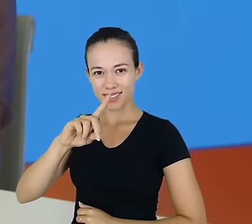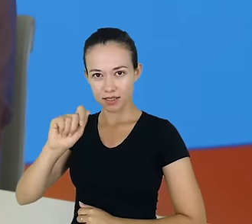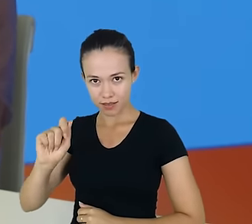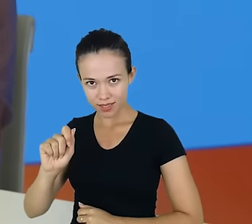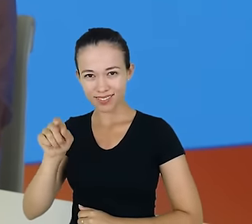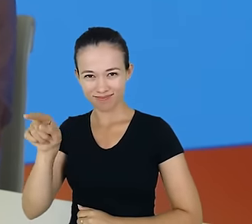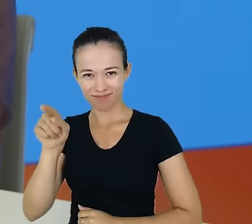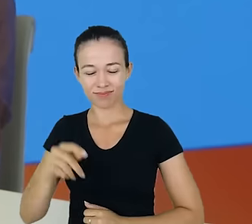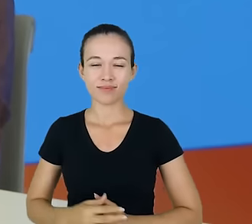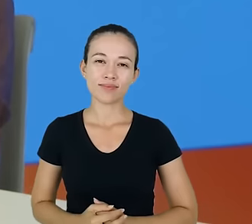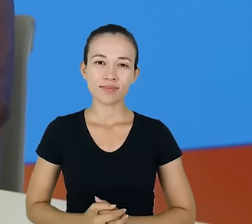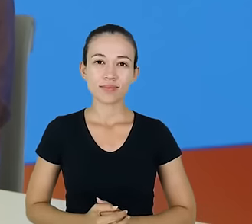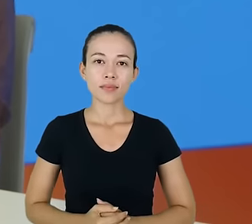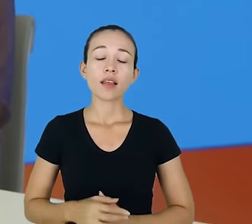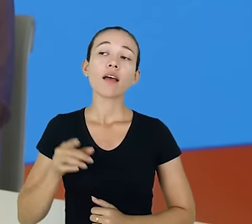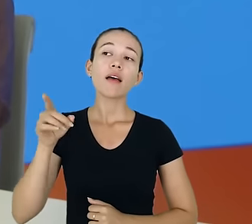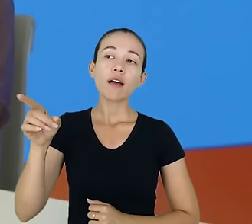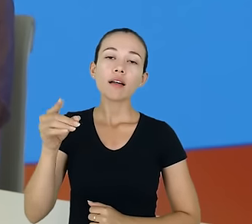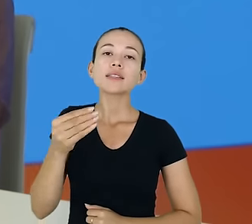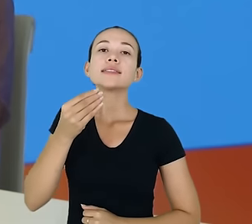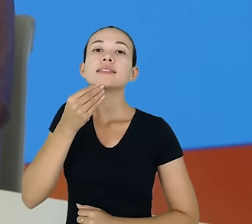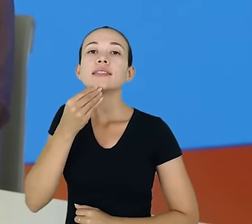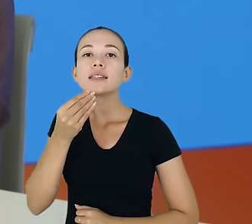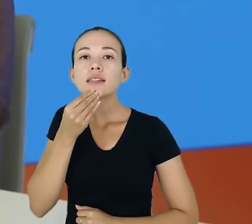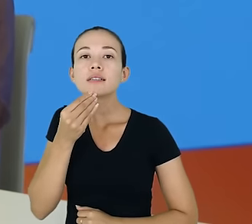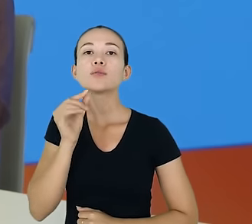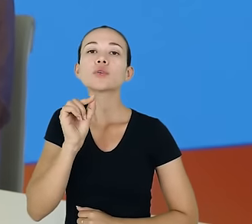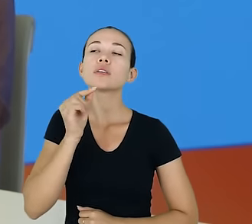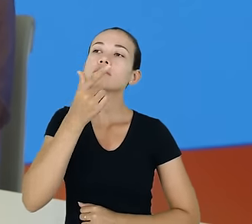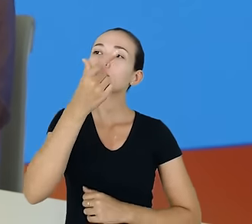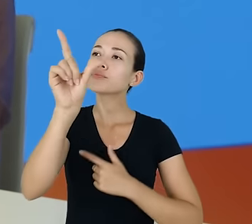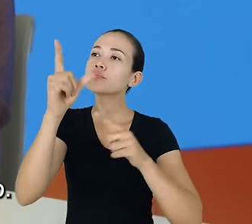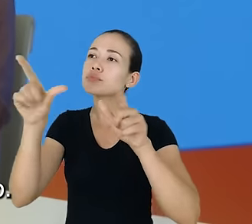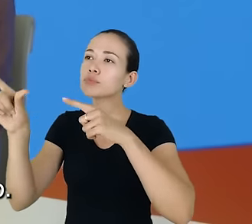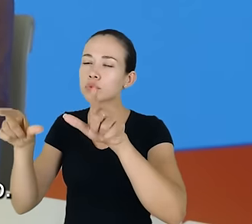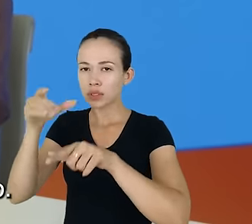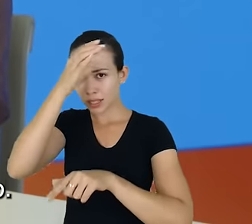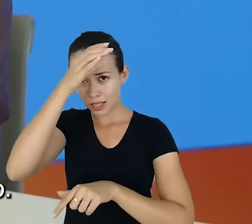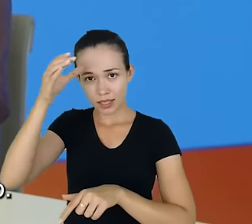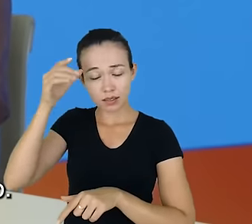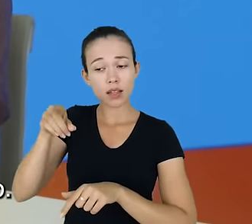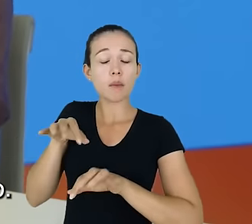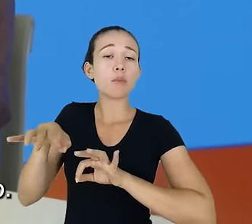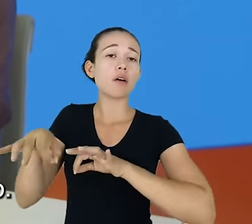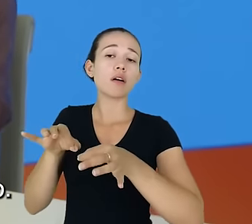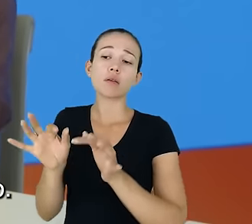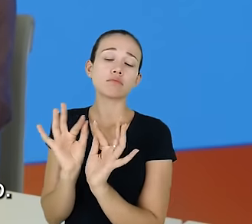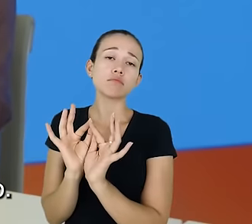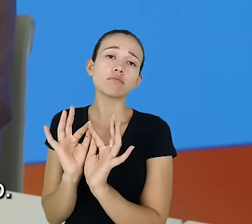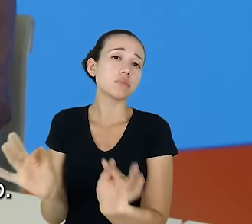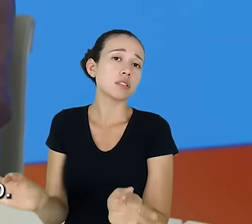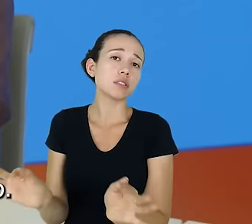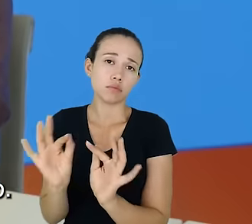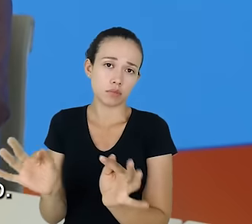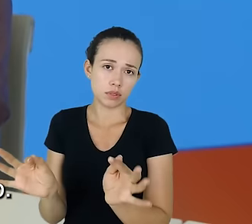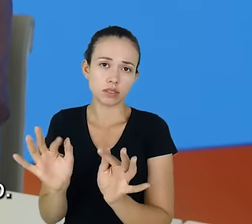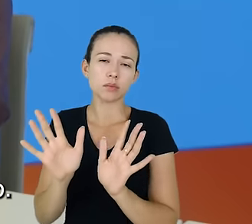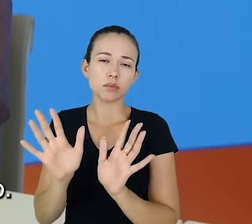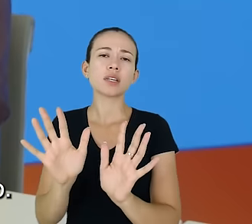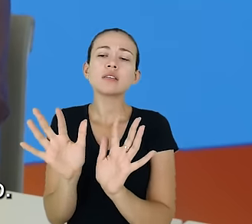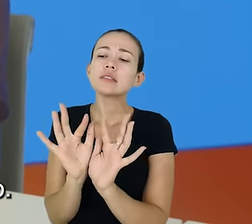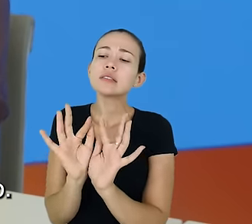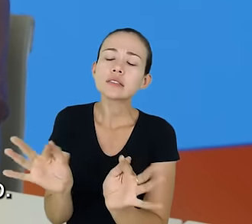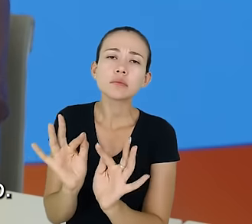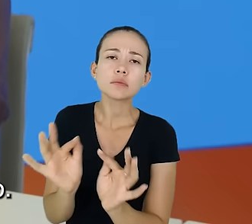fazenda conseguia eh suprir a necessidade desses clientes num com um programa muito simples muito simples em termos